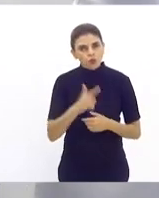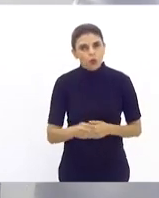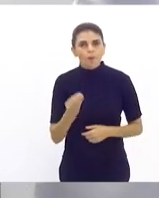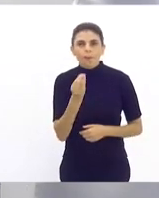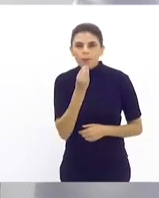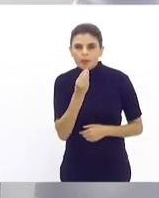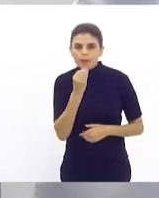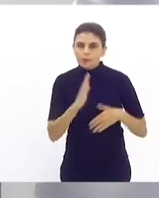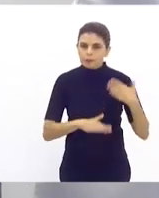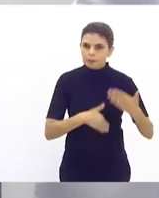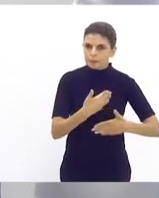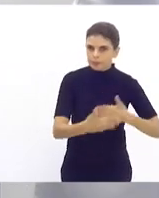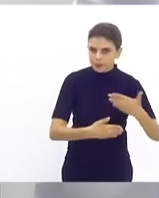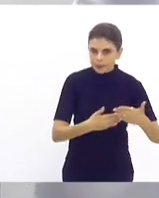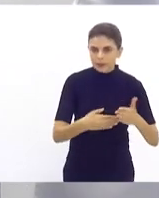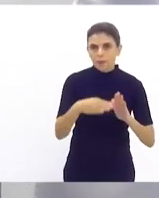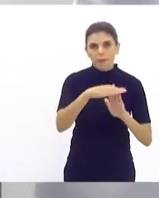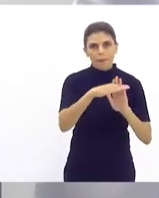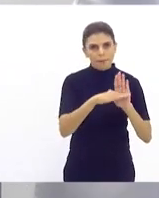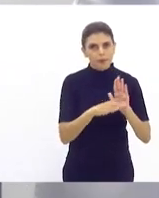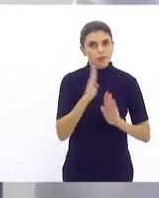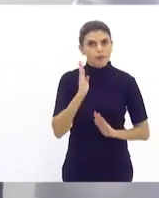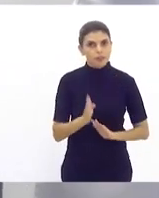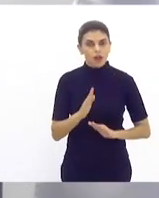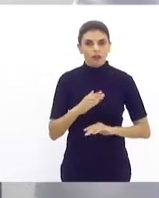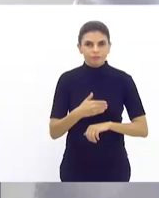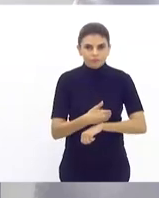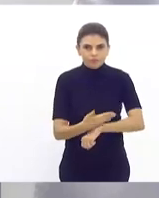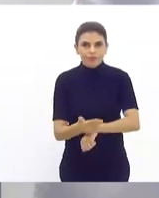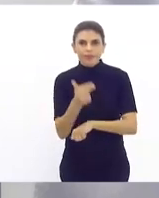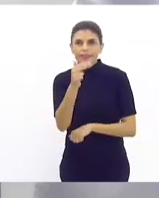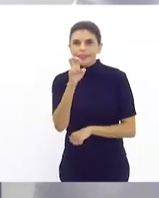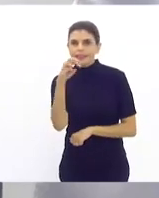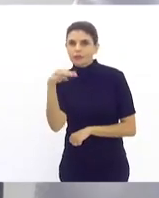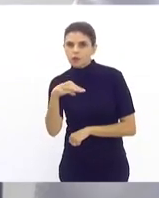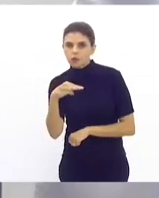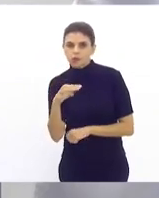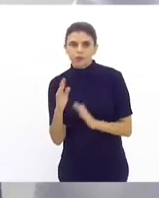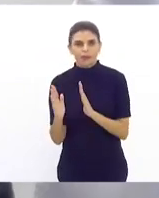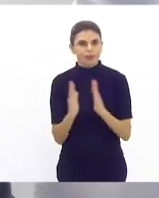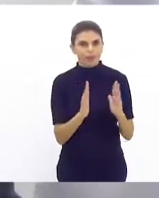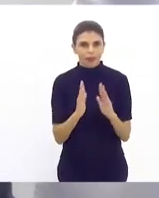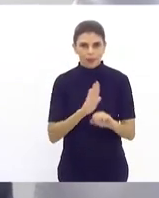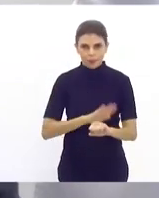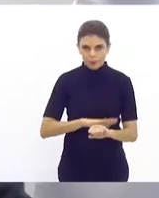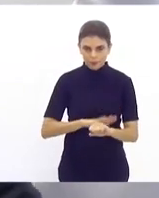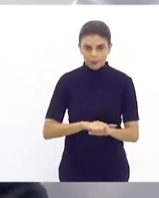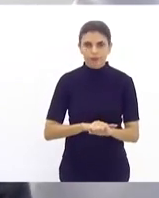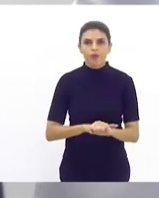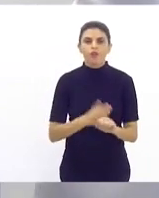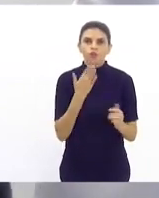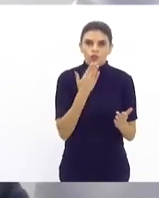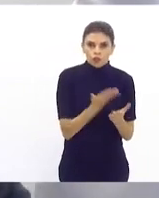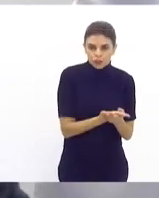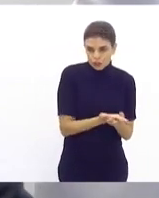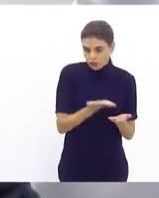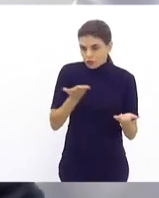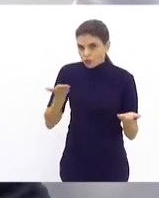um acordo de procedimento aqui, já que avançamos por 15 minutos além do tempo previsto. Vou retirar de